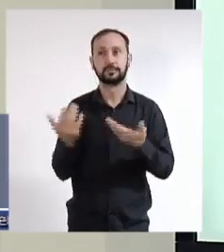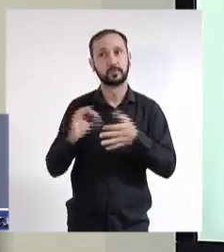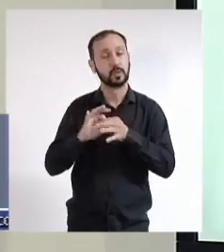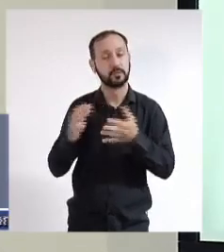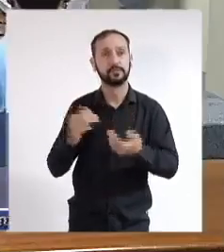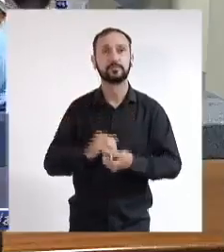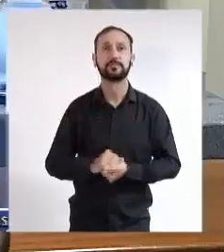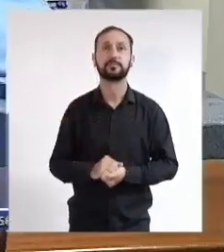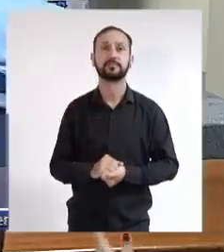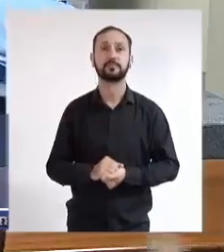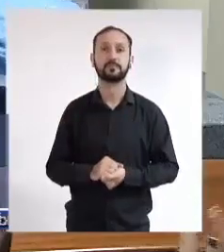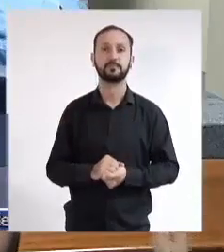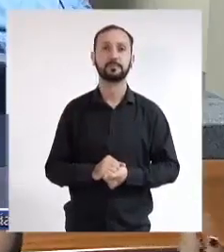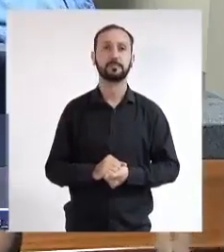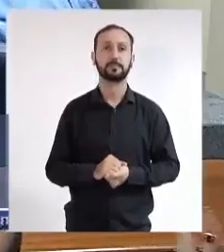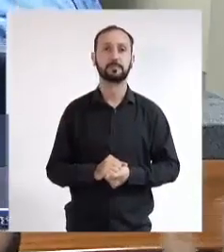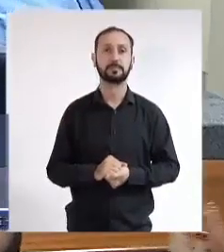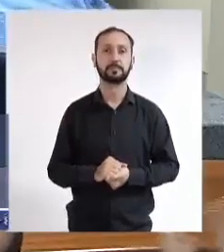posição